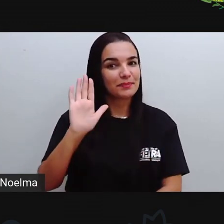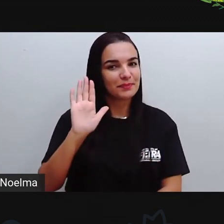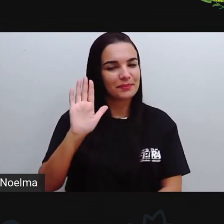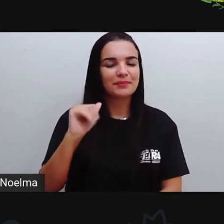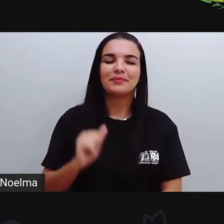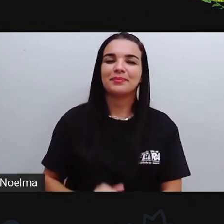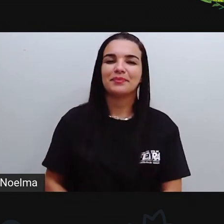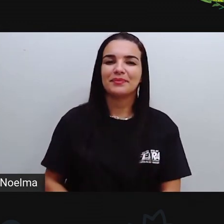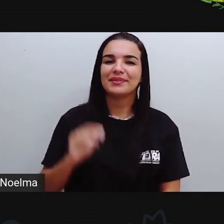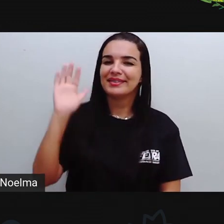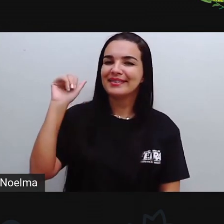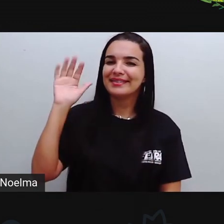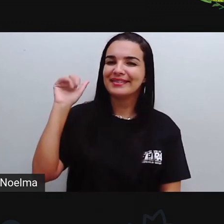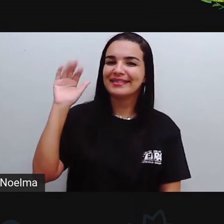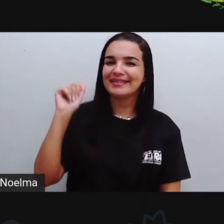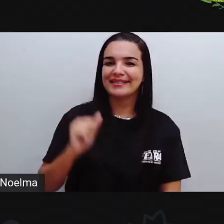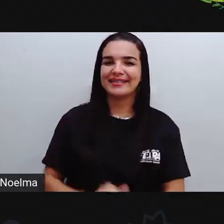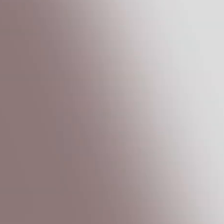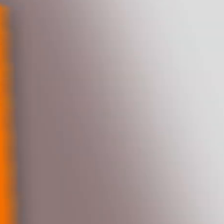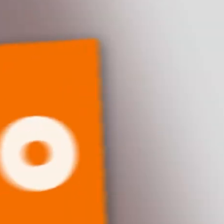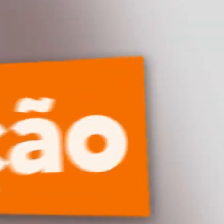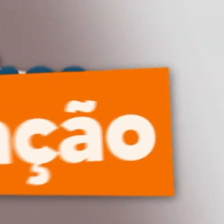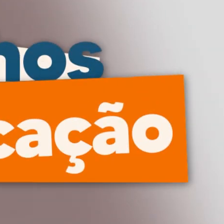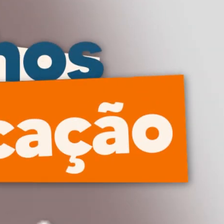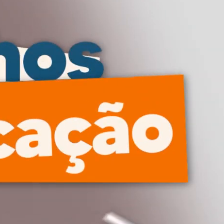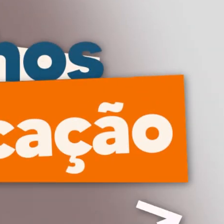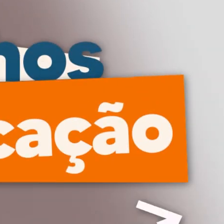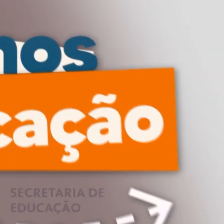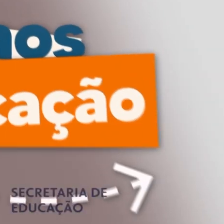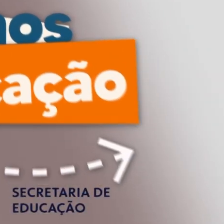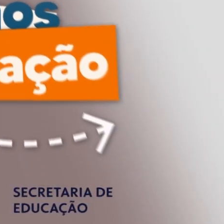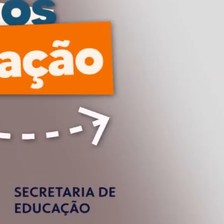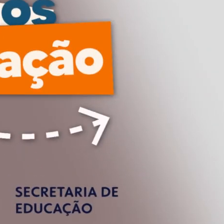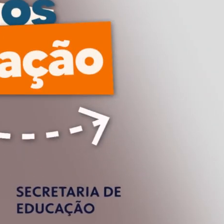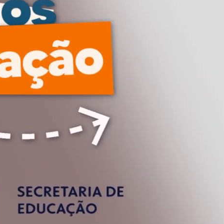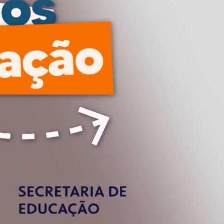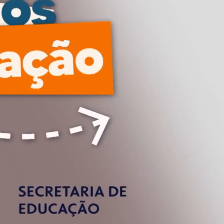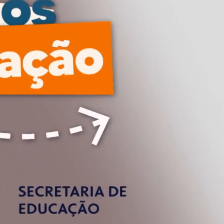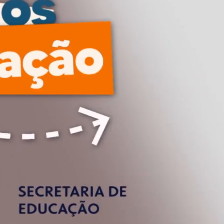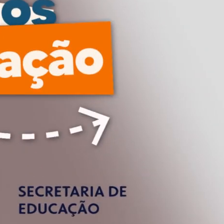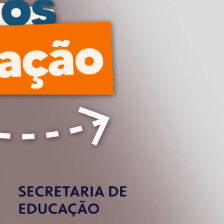pouquinho, certo? Tchau, tchau. Tchau. Tchau. Tchau, tchau.